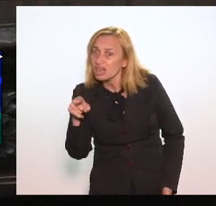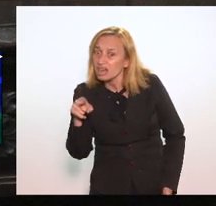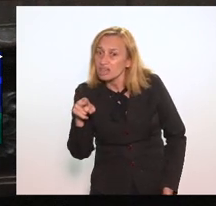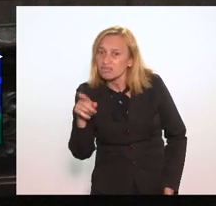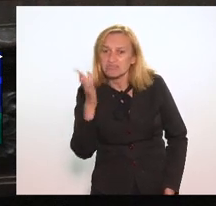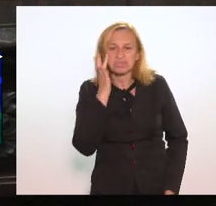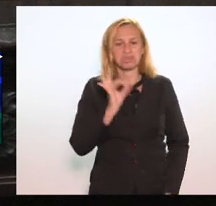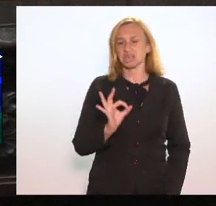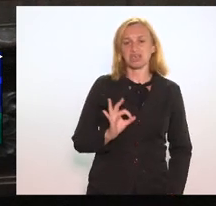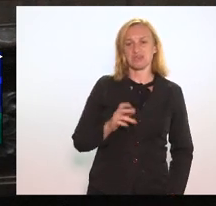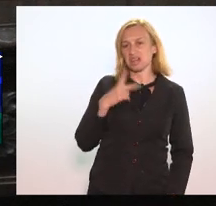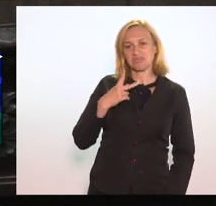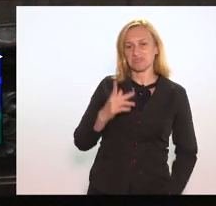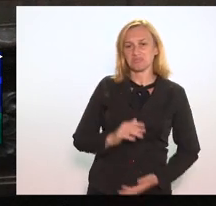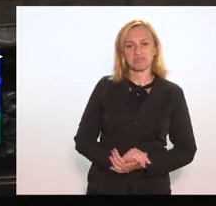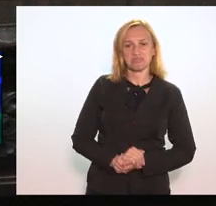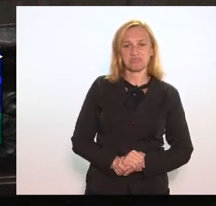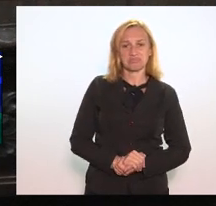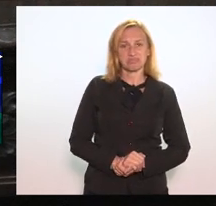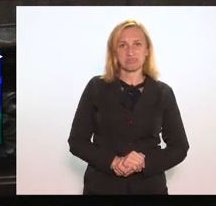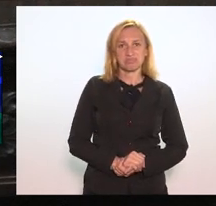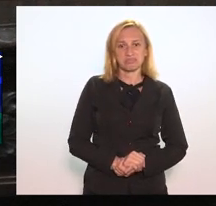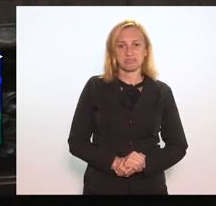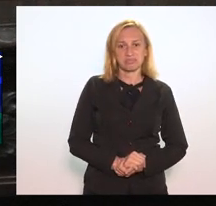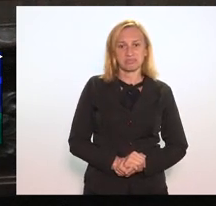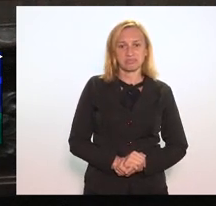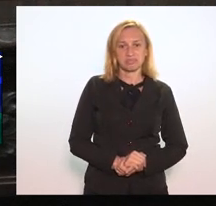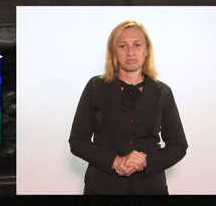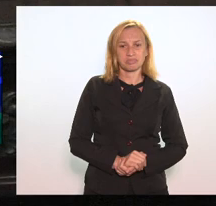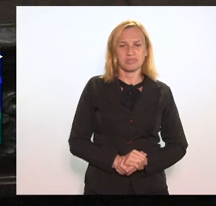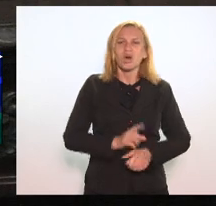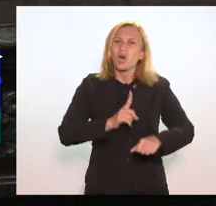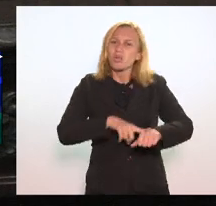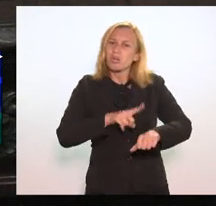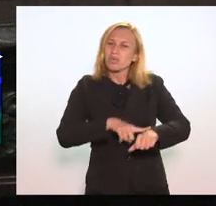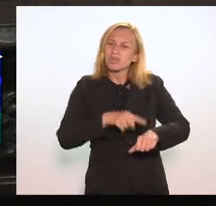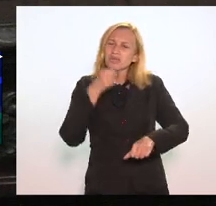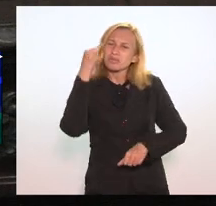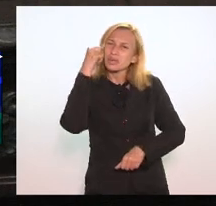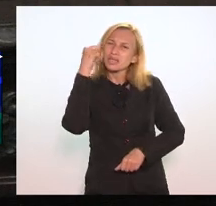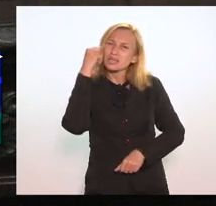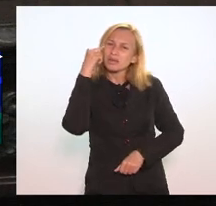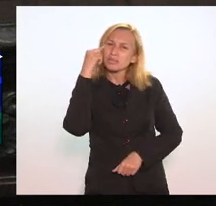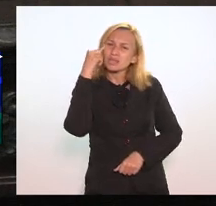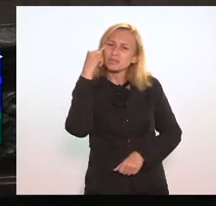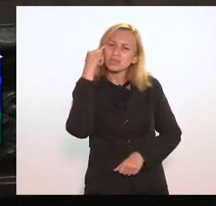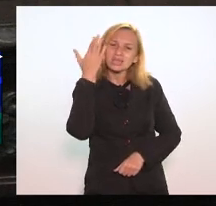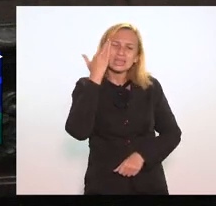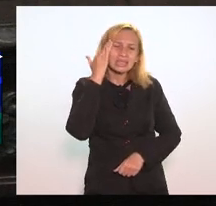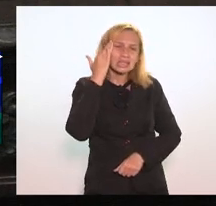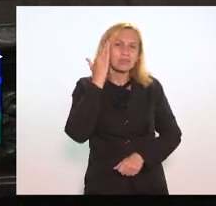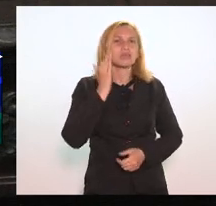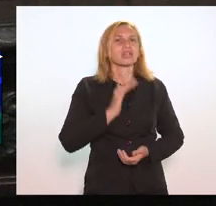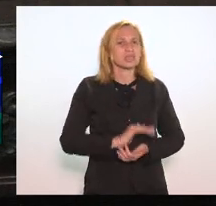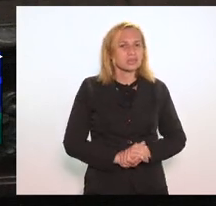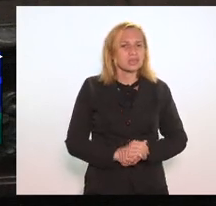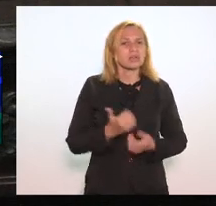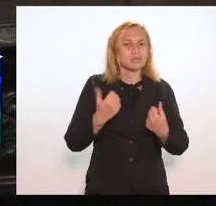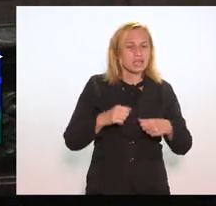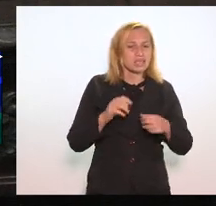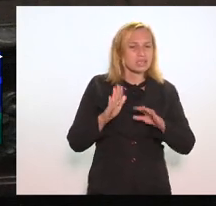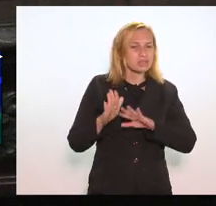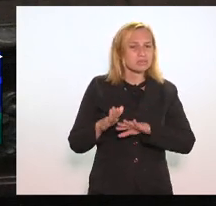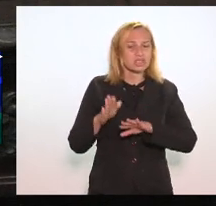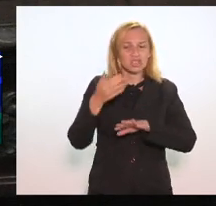não sei dizer esse é o momento de reflexão momento de entendimento é que tem que temos que